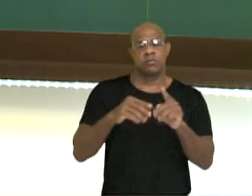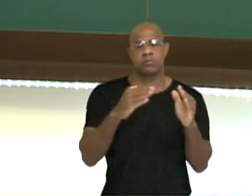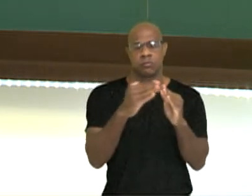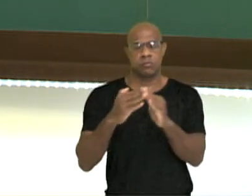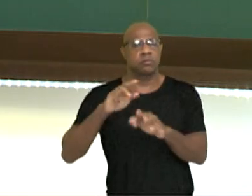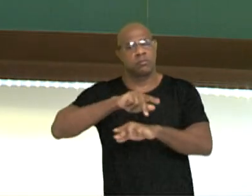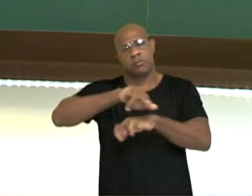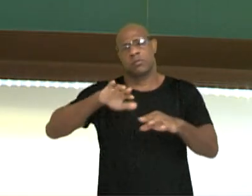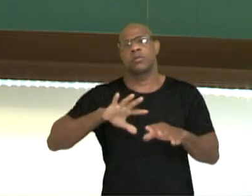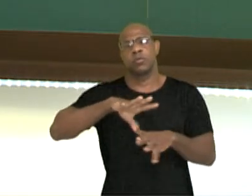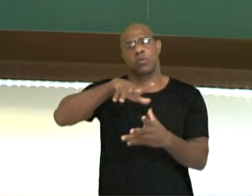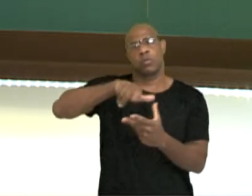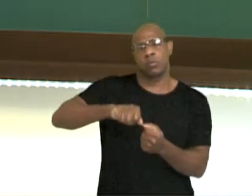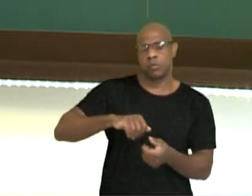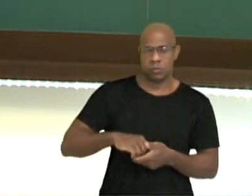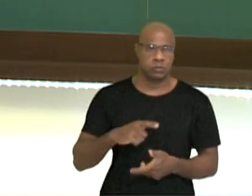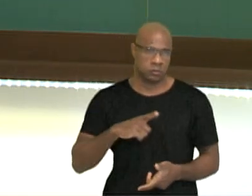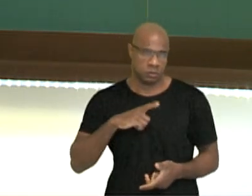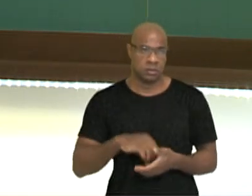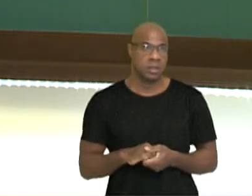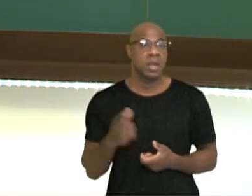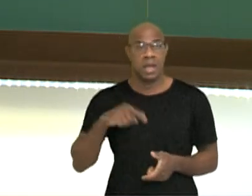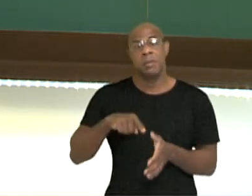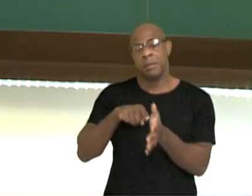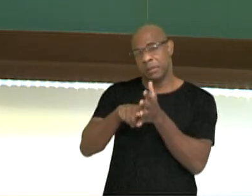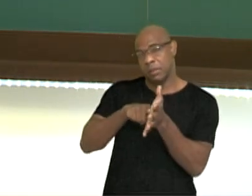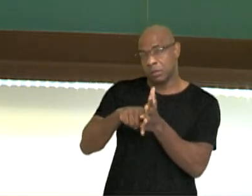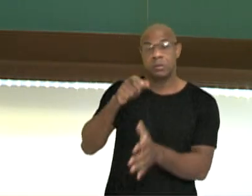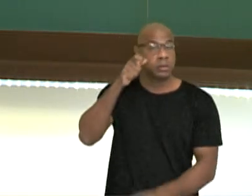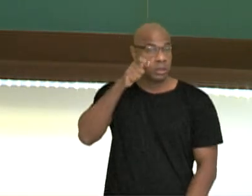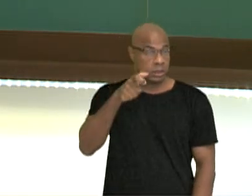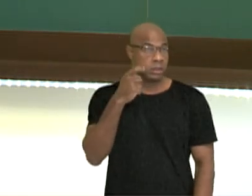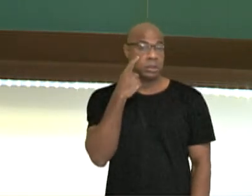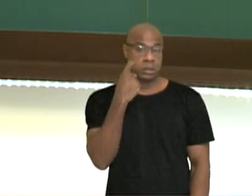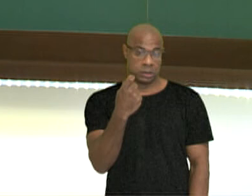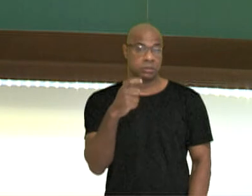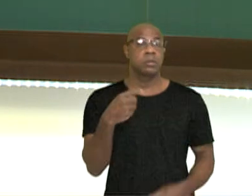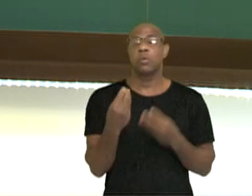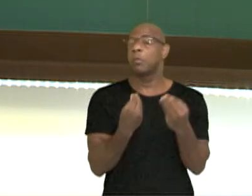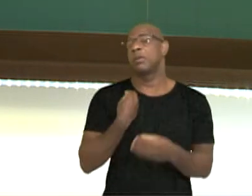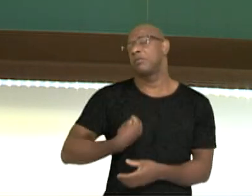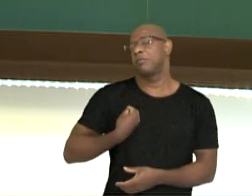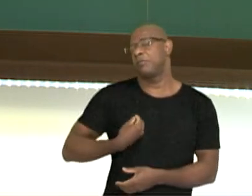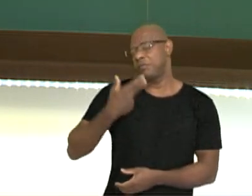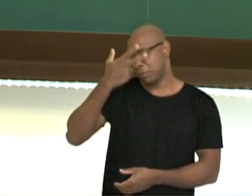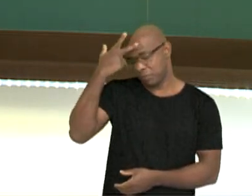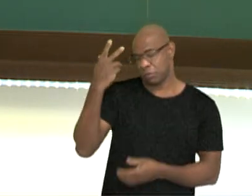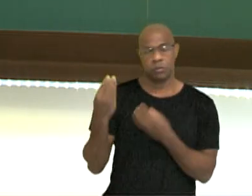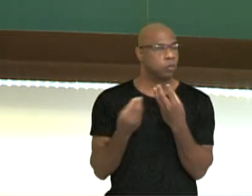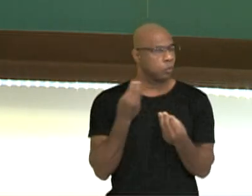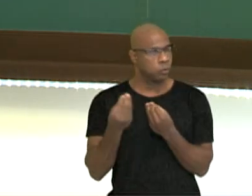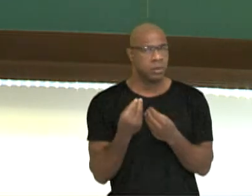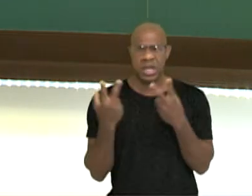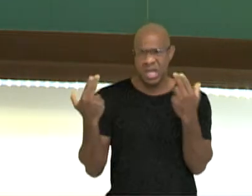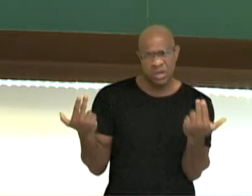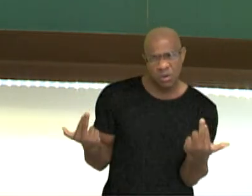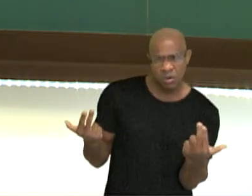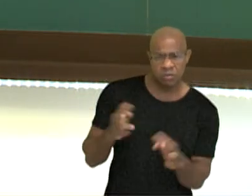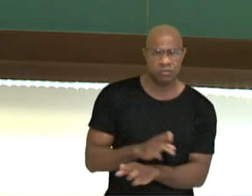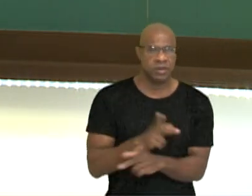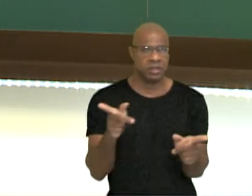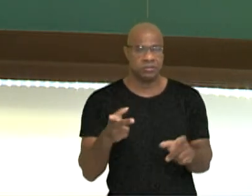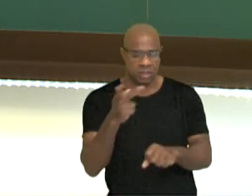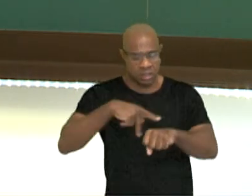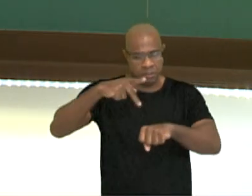moradias no mundo inteiro. E essa é uma pesquisa muito interessante. Como é que vivem as pessoas no mundo? Será que é igual? No nosso